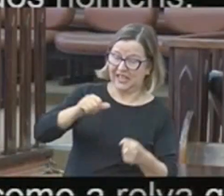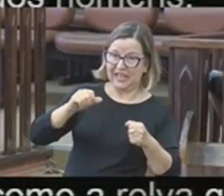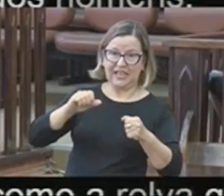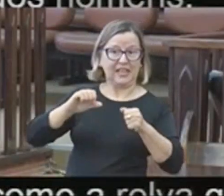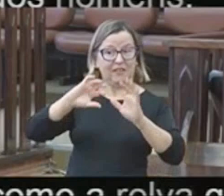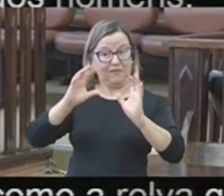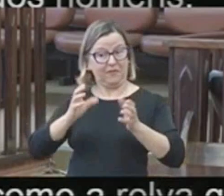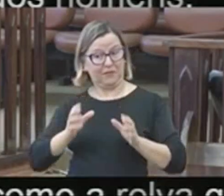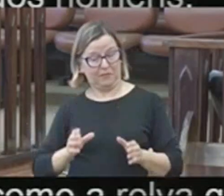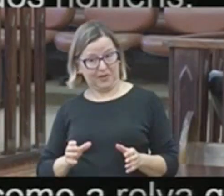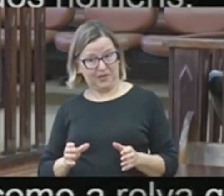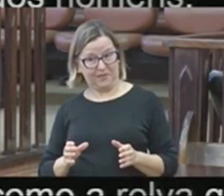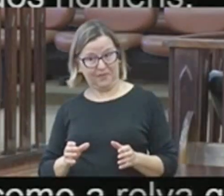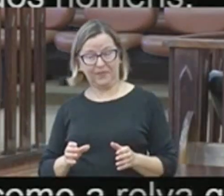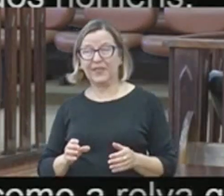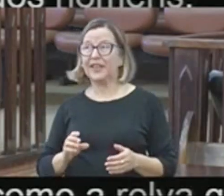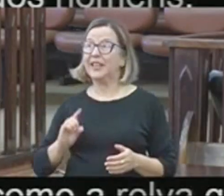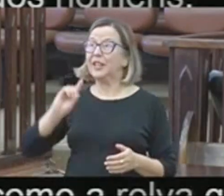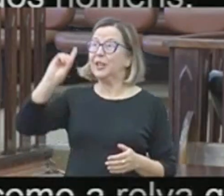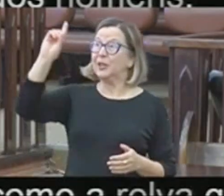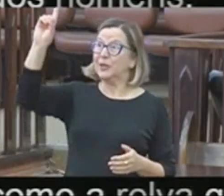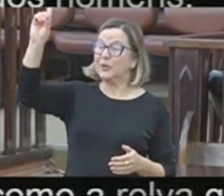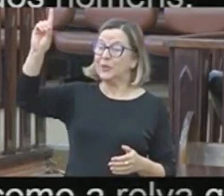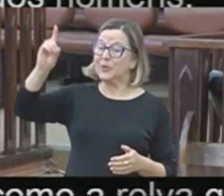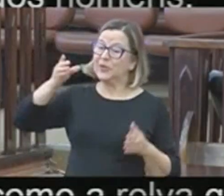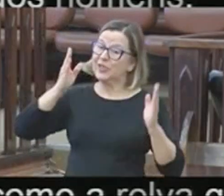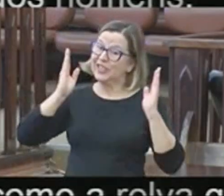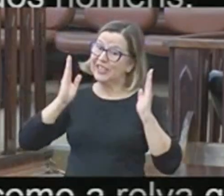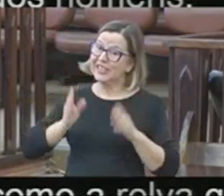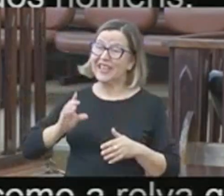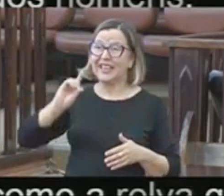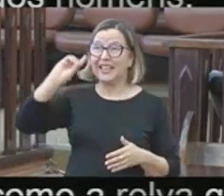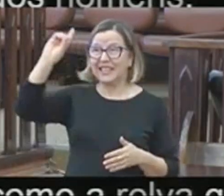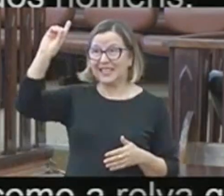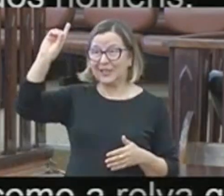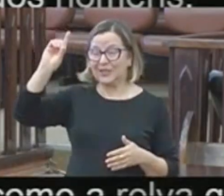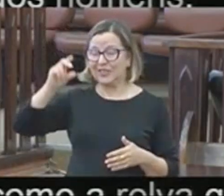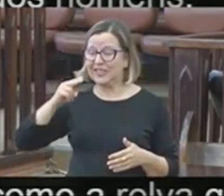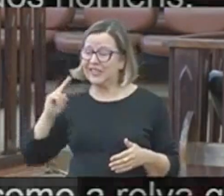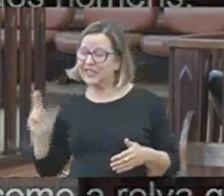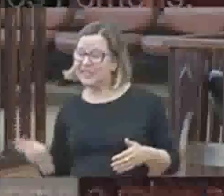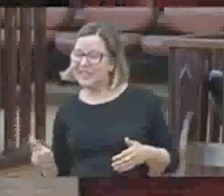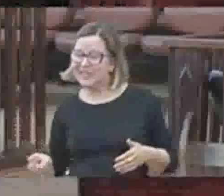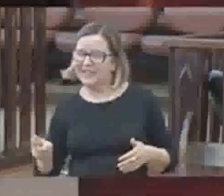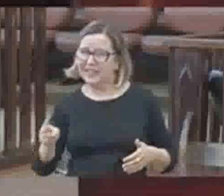a eternidade, Tu és Deus.